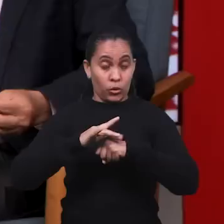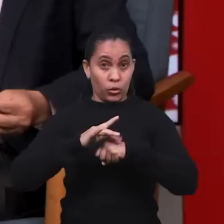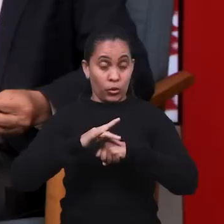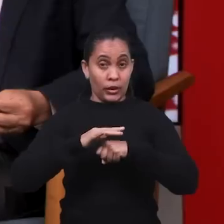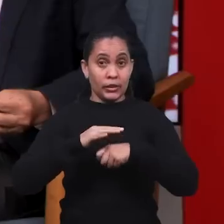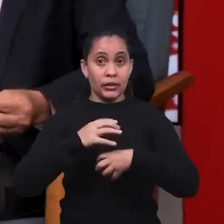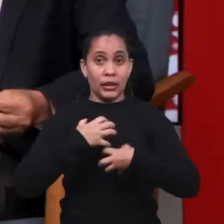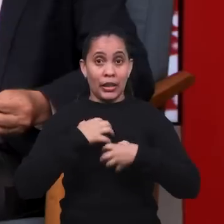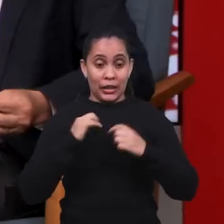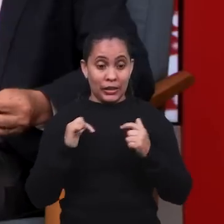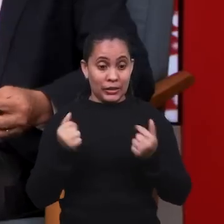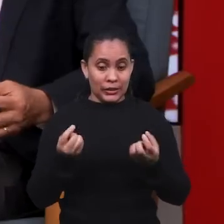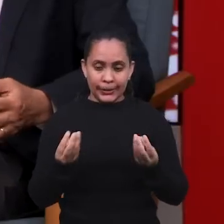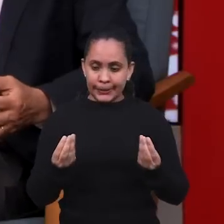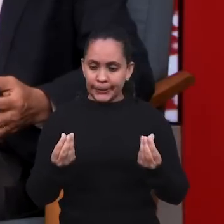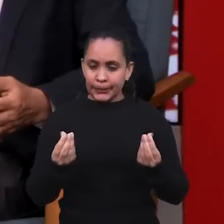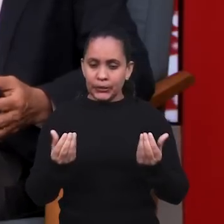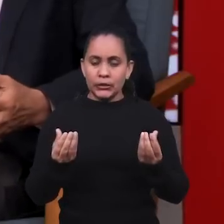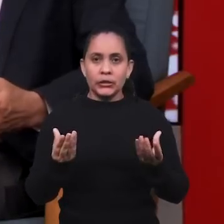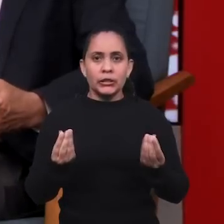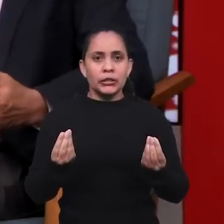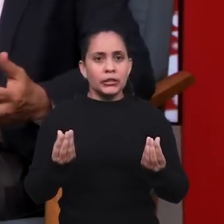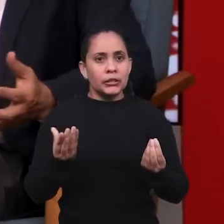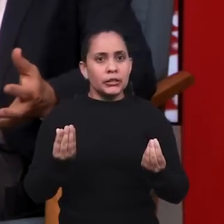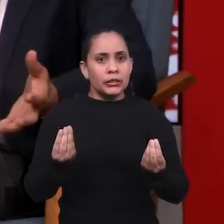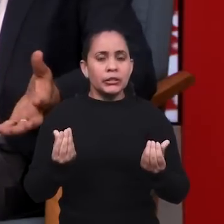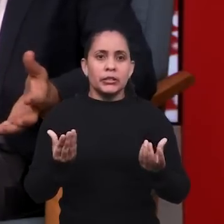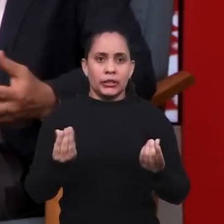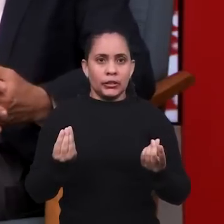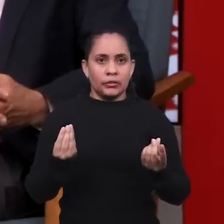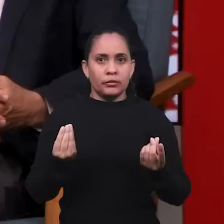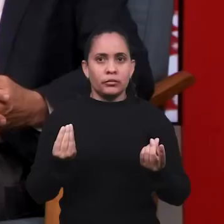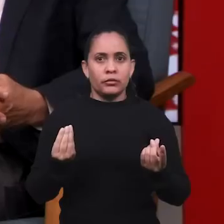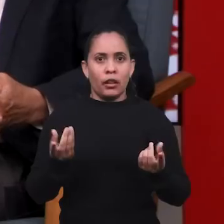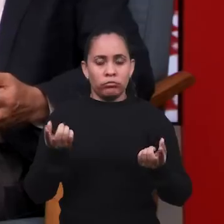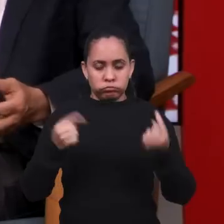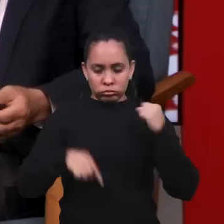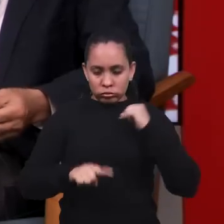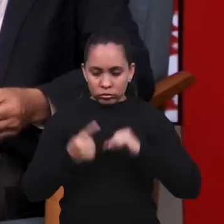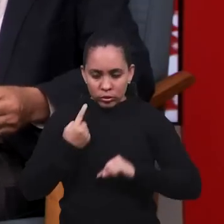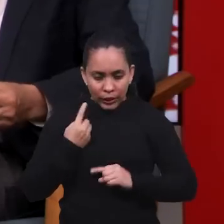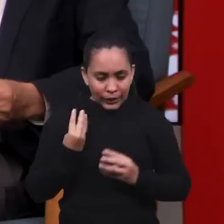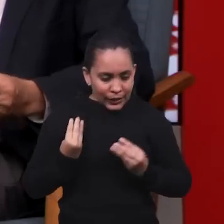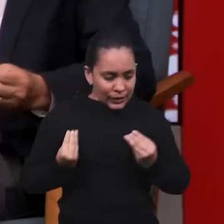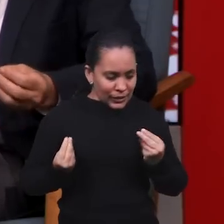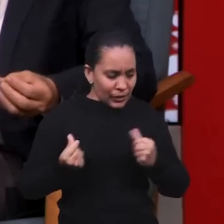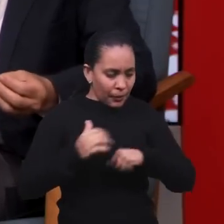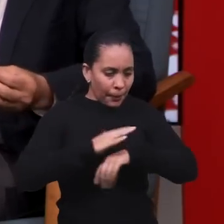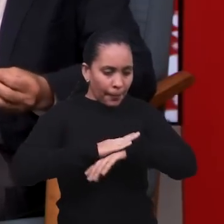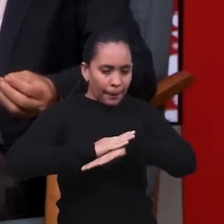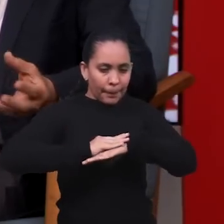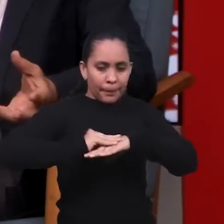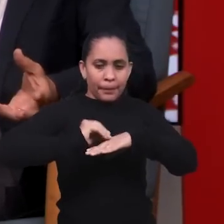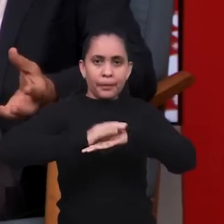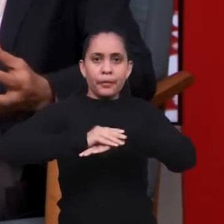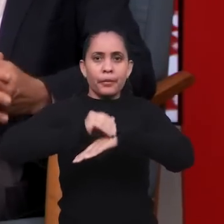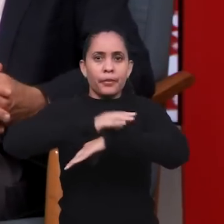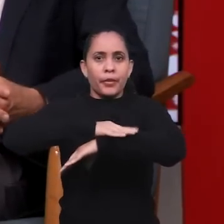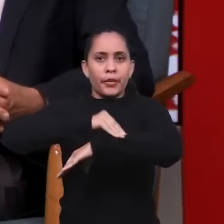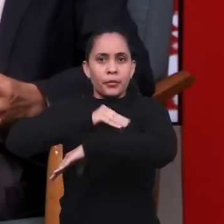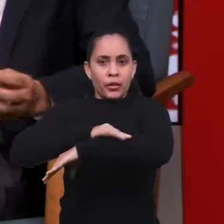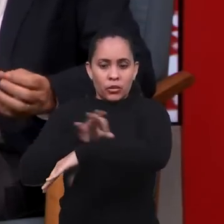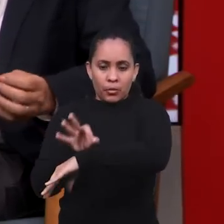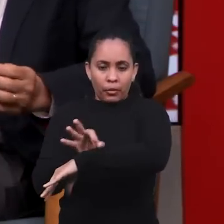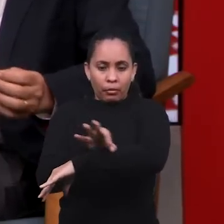O bacilo atua na inervação sensitiva, É por isso aquelas alterações de sensibilidade de pele,